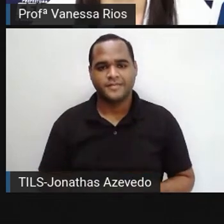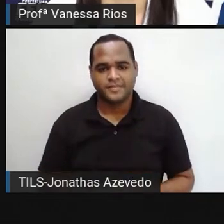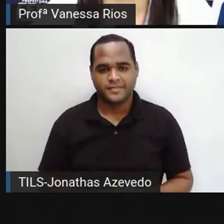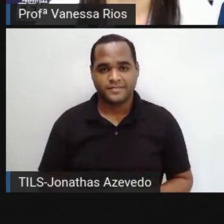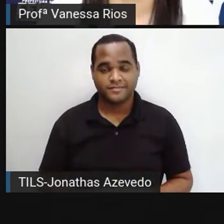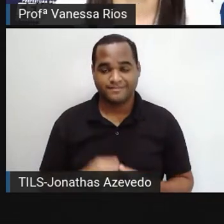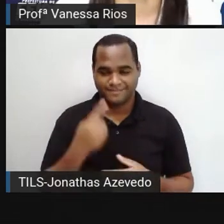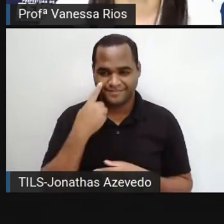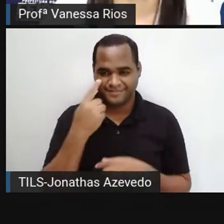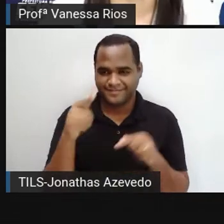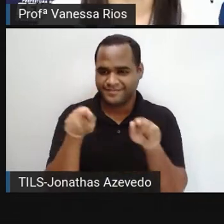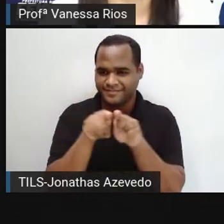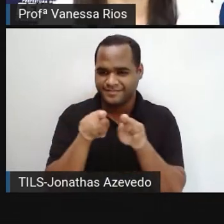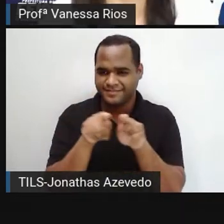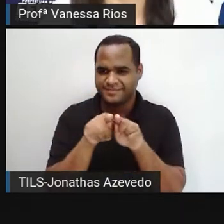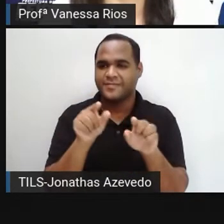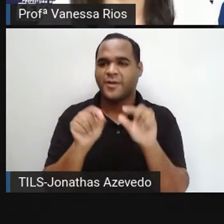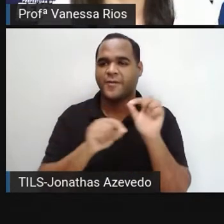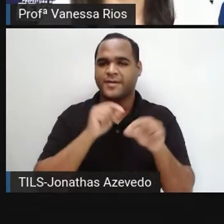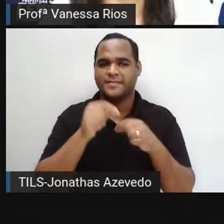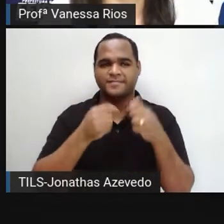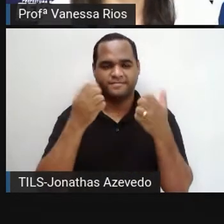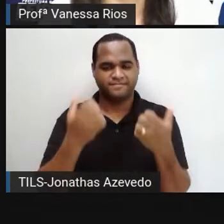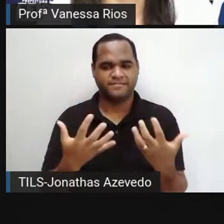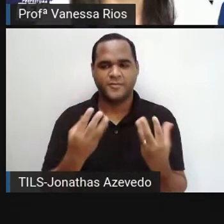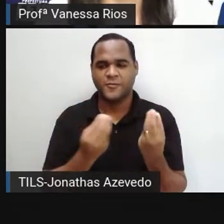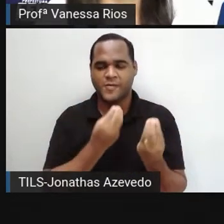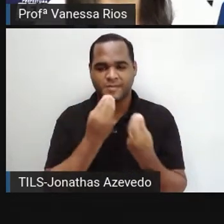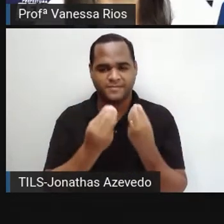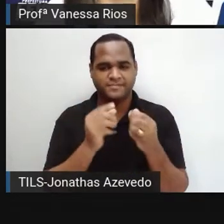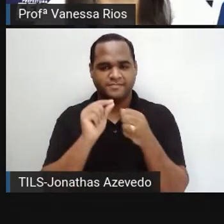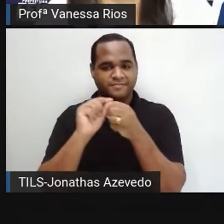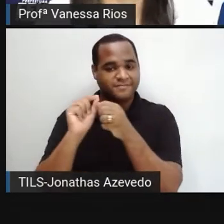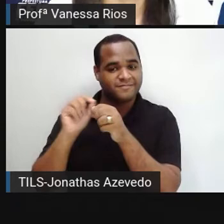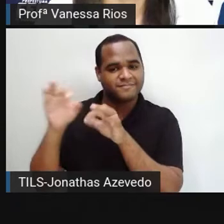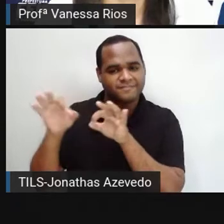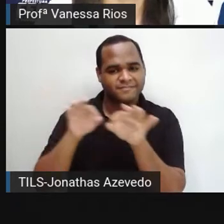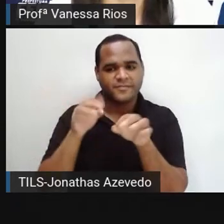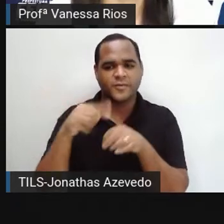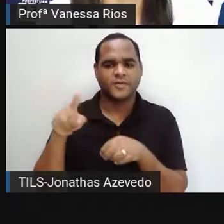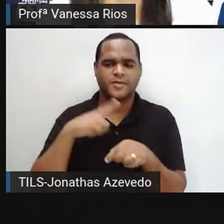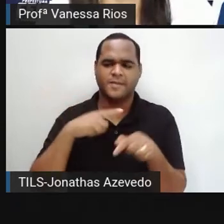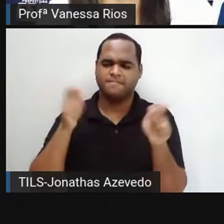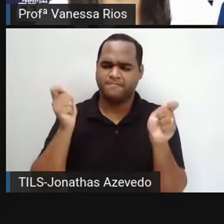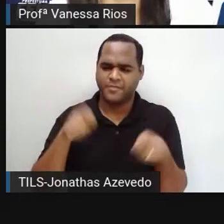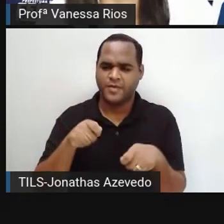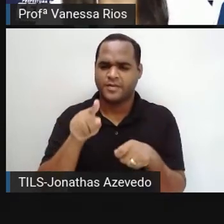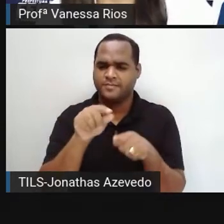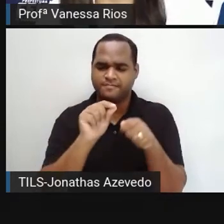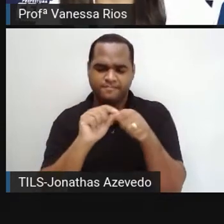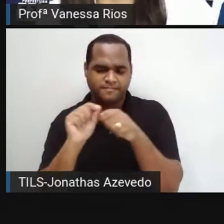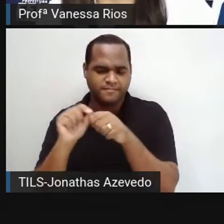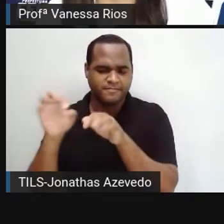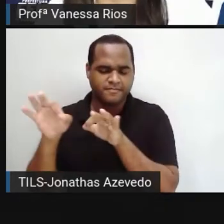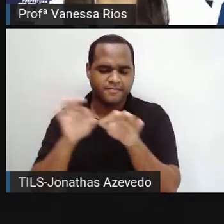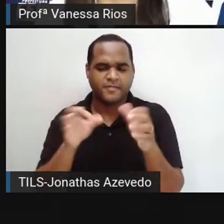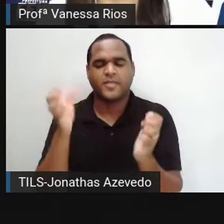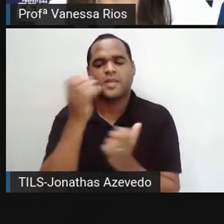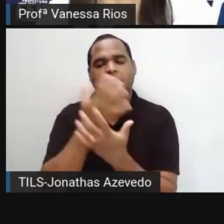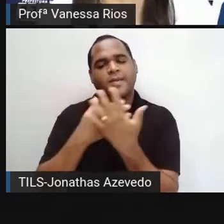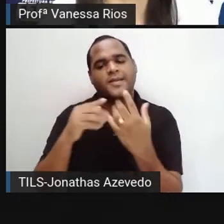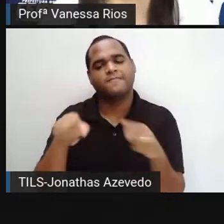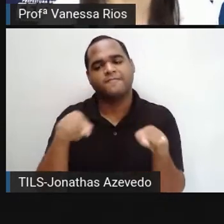E aí, observando essa prática, né, de nós podermos construir um instrumento